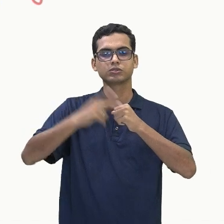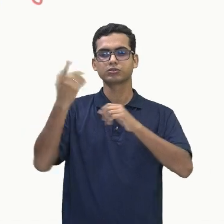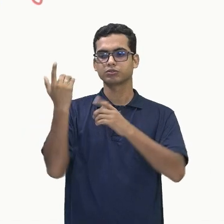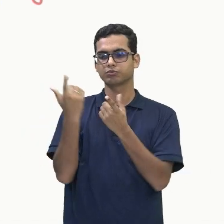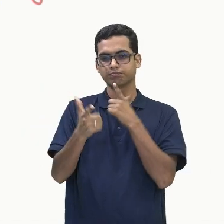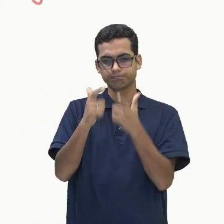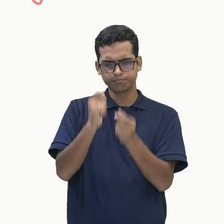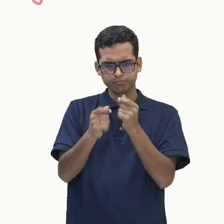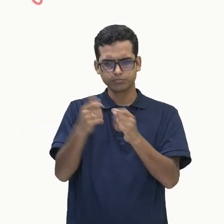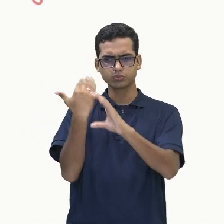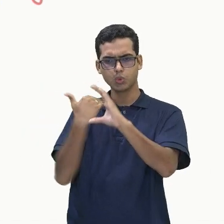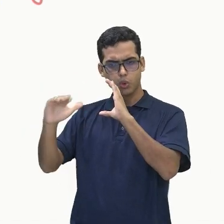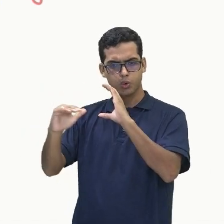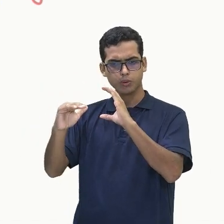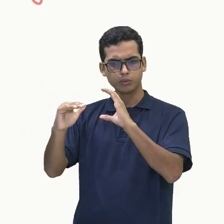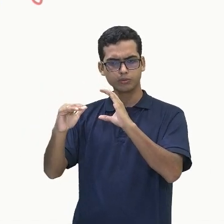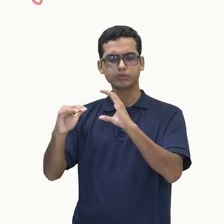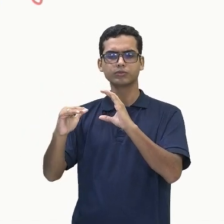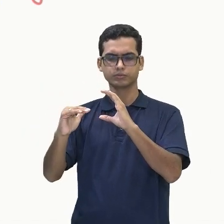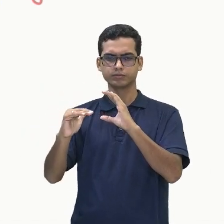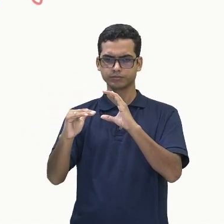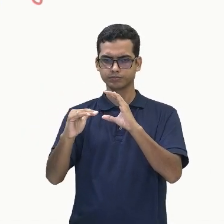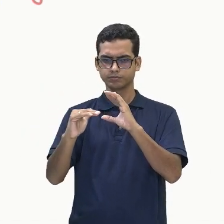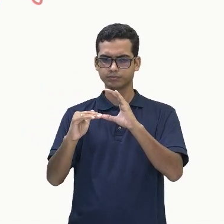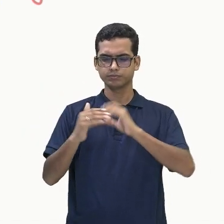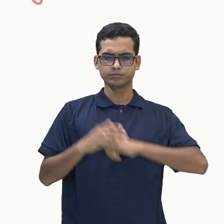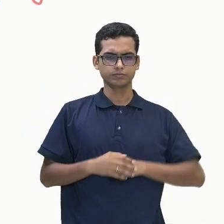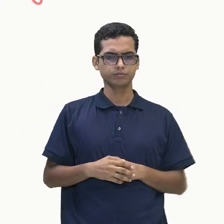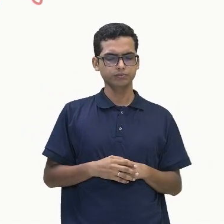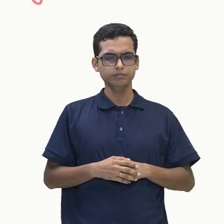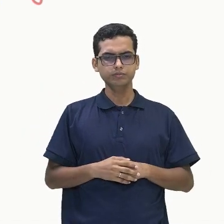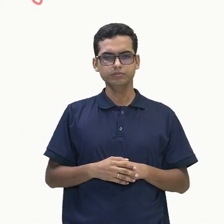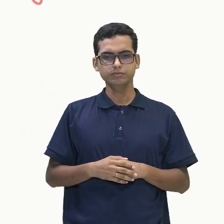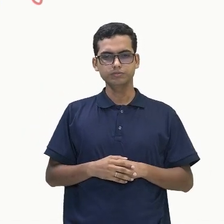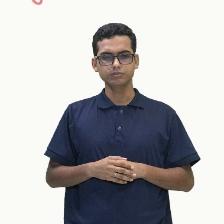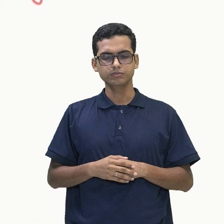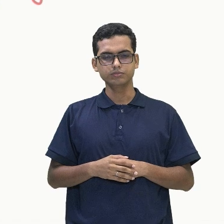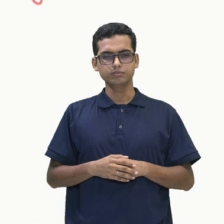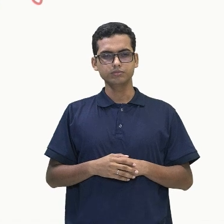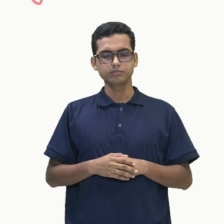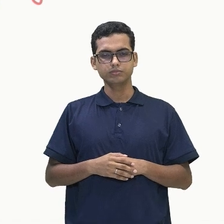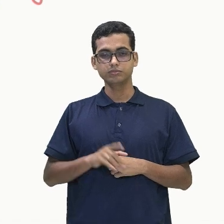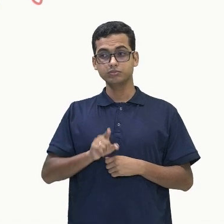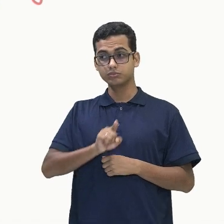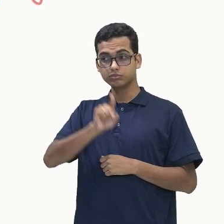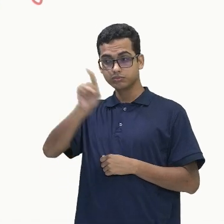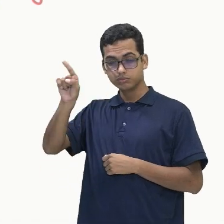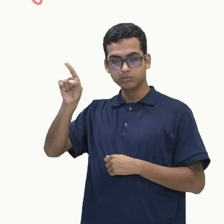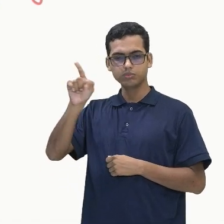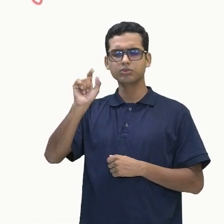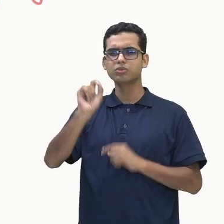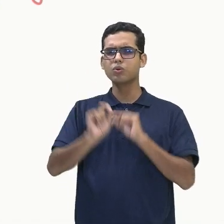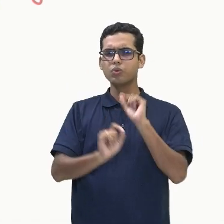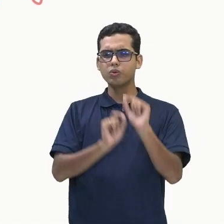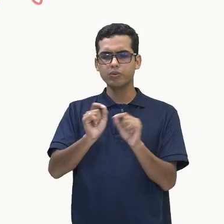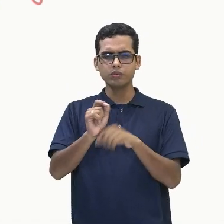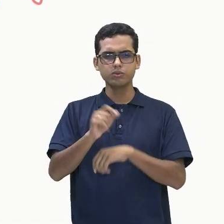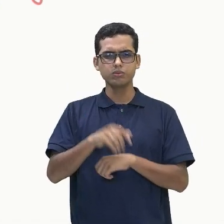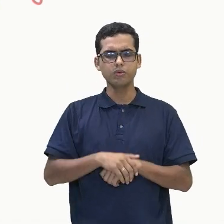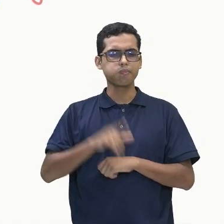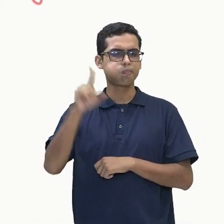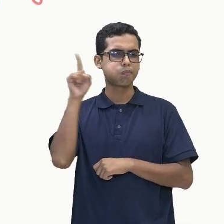pasmem, nos Estados Unidos, por exemplo, eles usam muito mensagem de